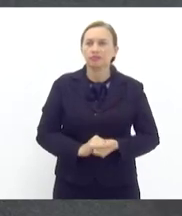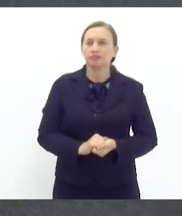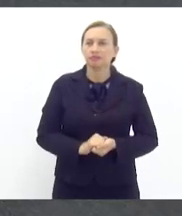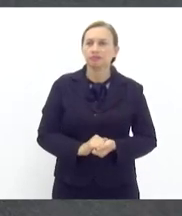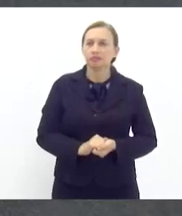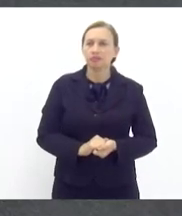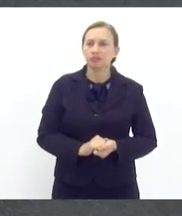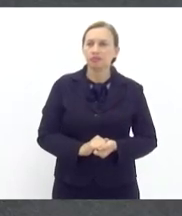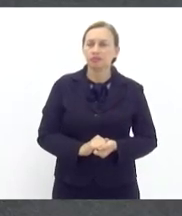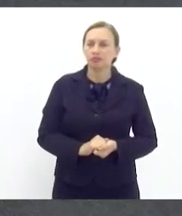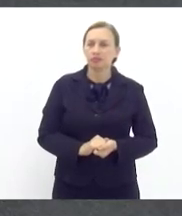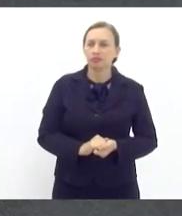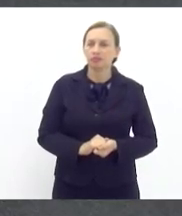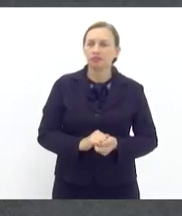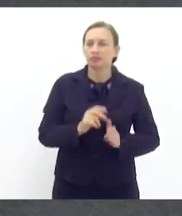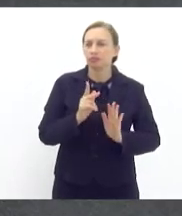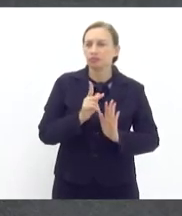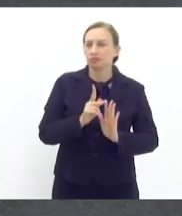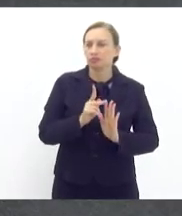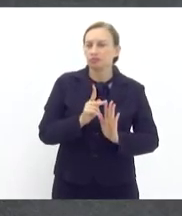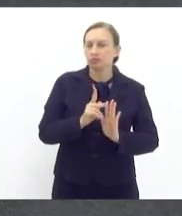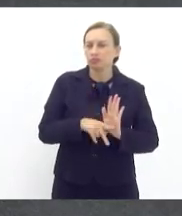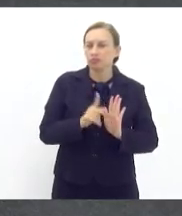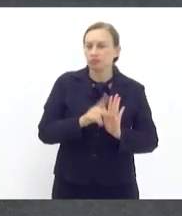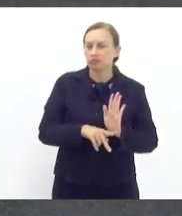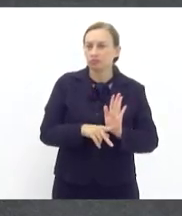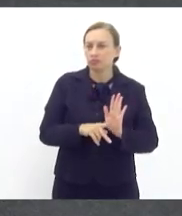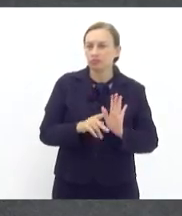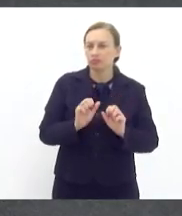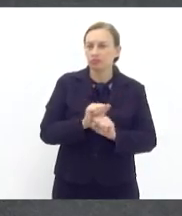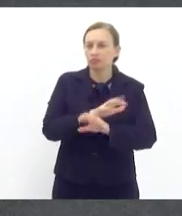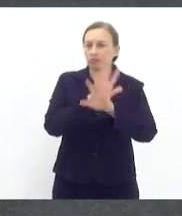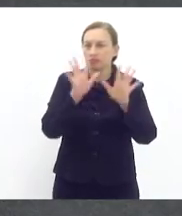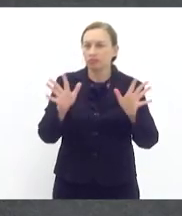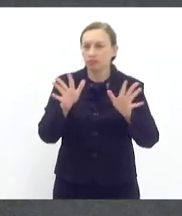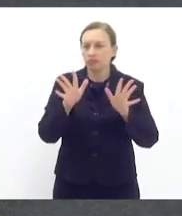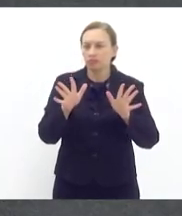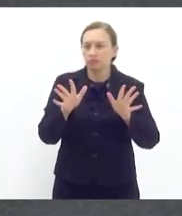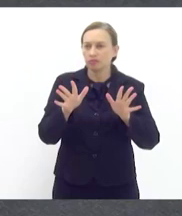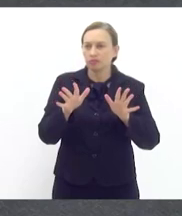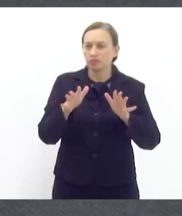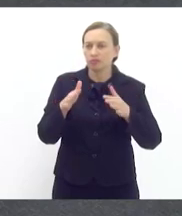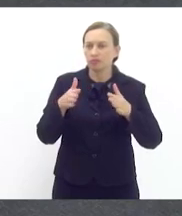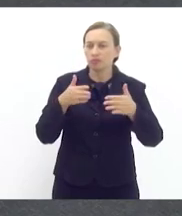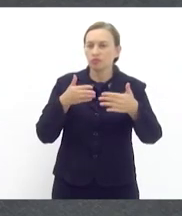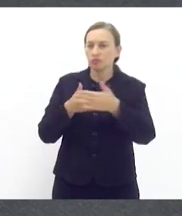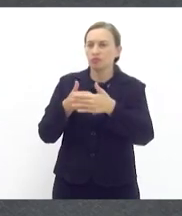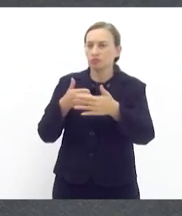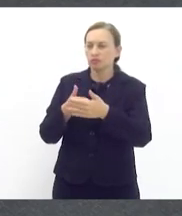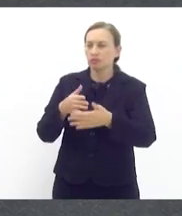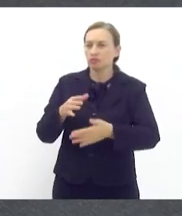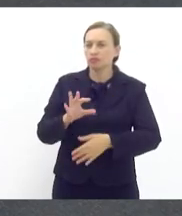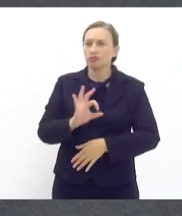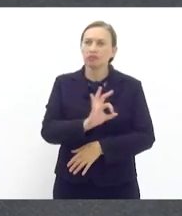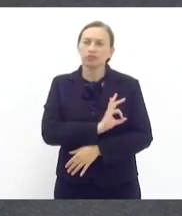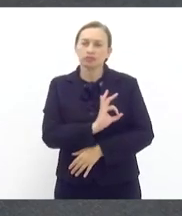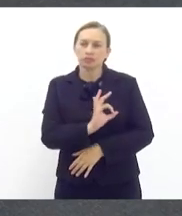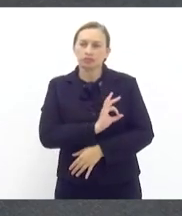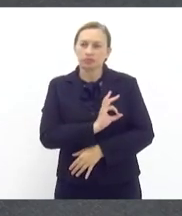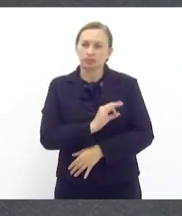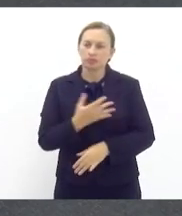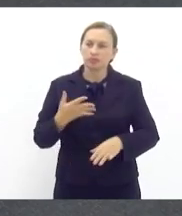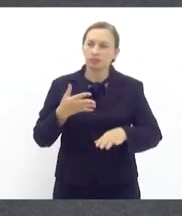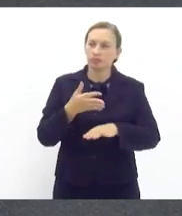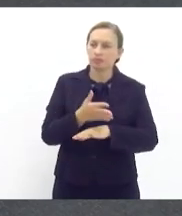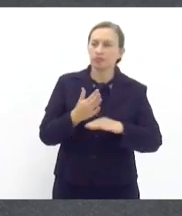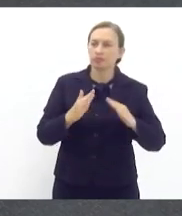projeto não deixa tão nítida a função e os limites do agente de segurança na execução